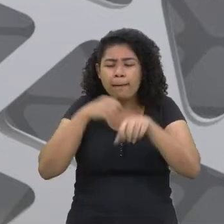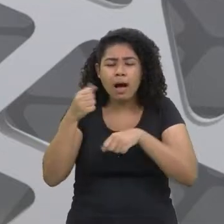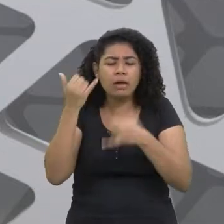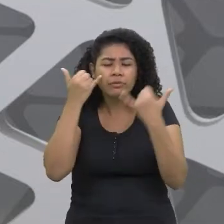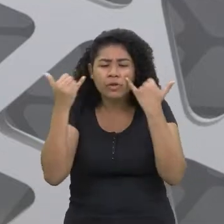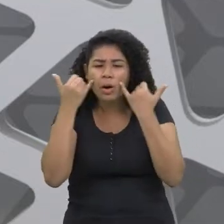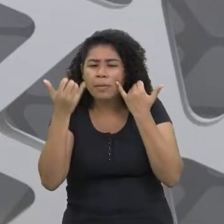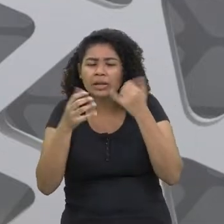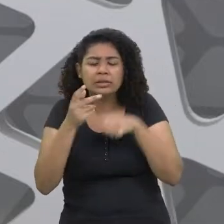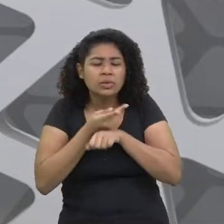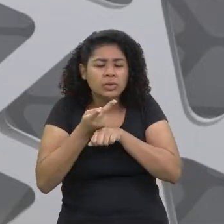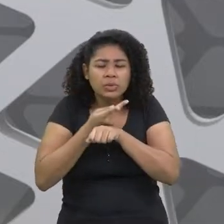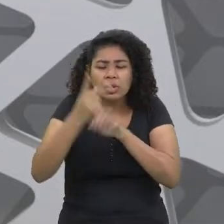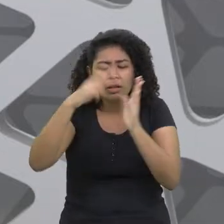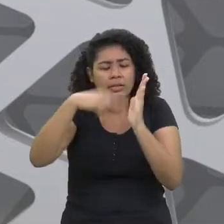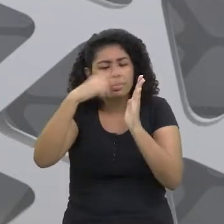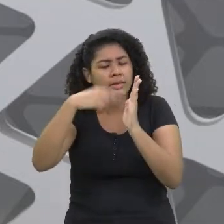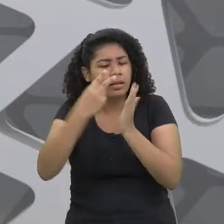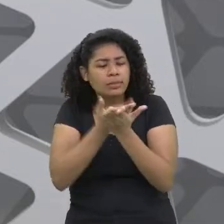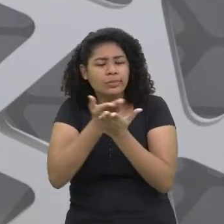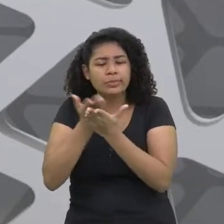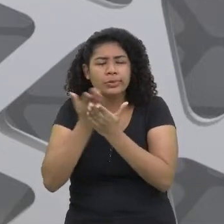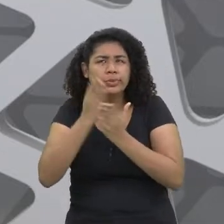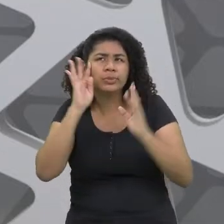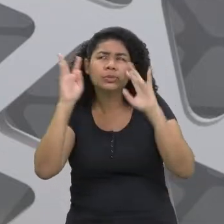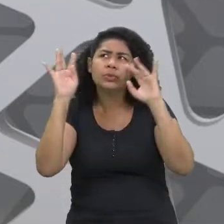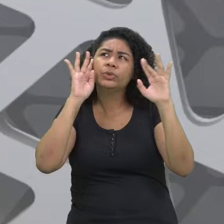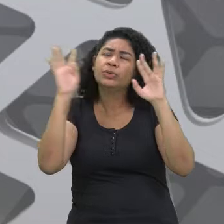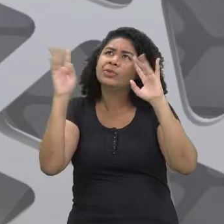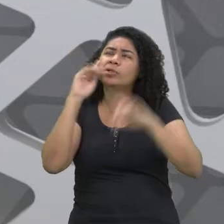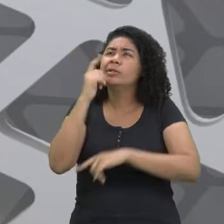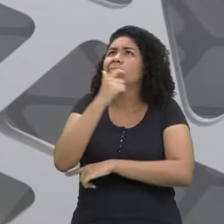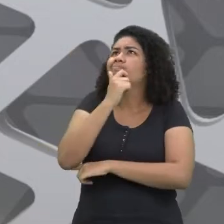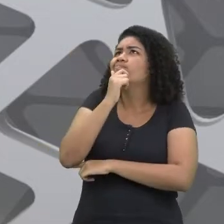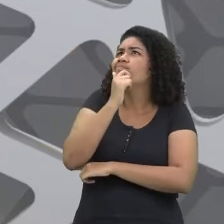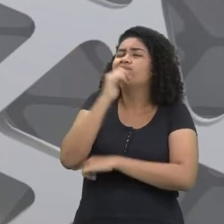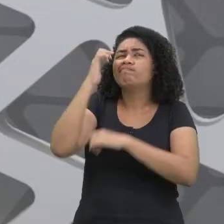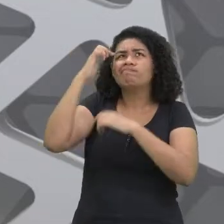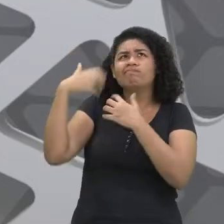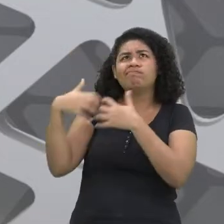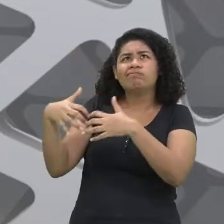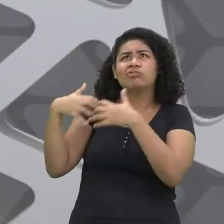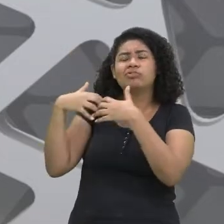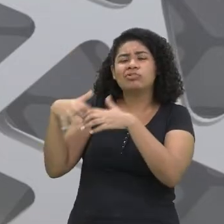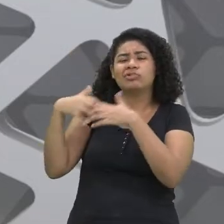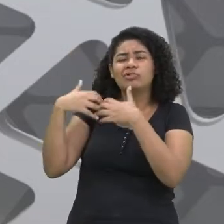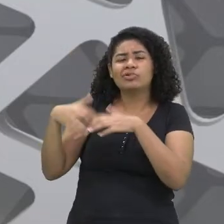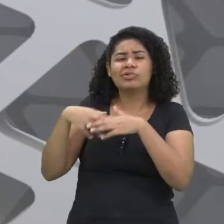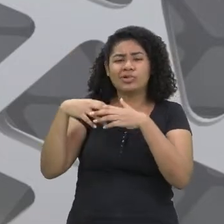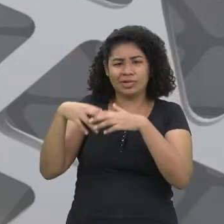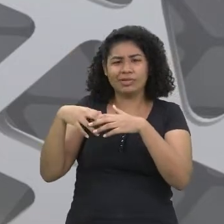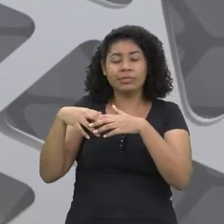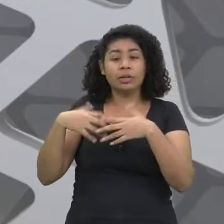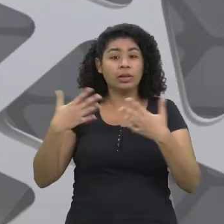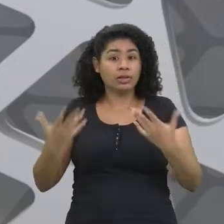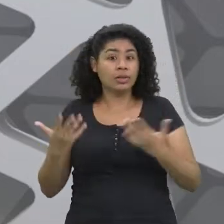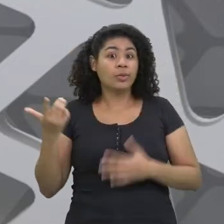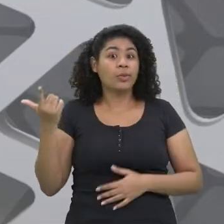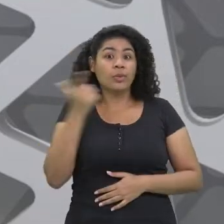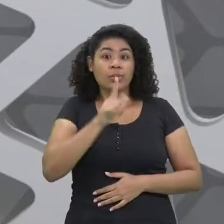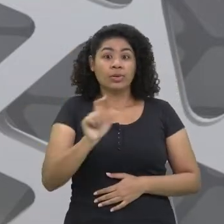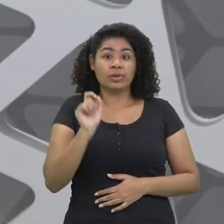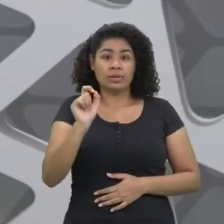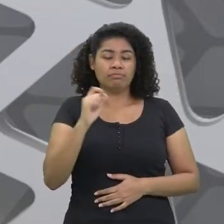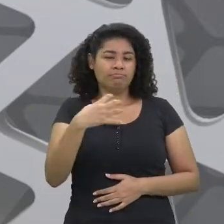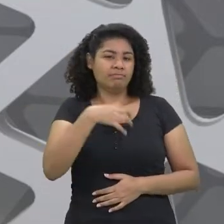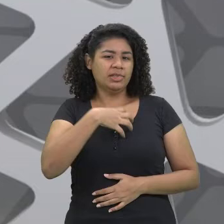passa a buscar, ler, interpretar, pensar, refletir sobre o conhecimento, a gente passa a ter o que é uma forma